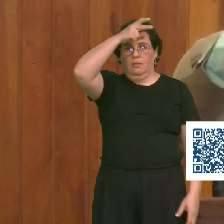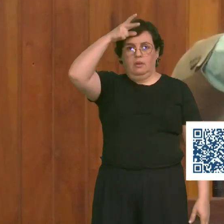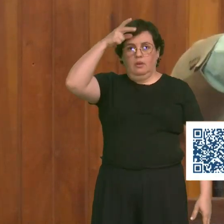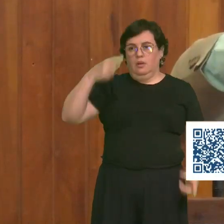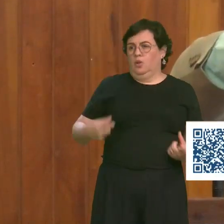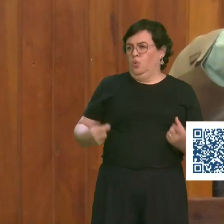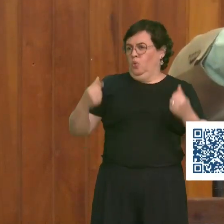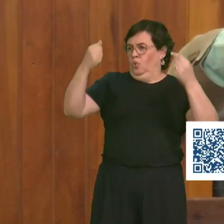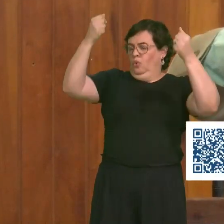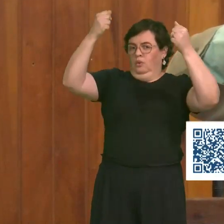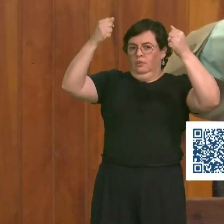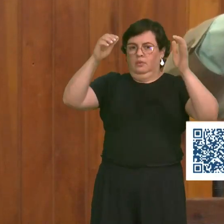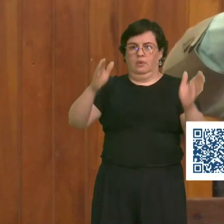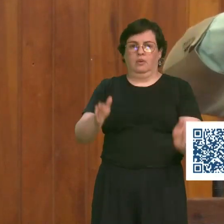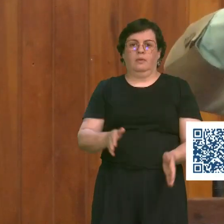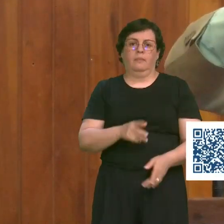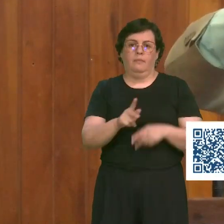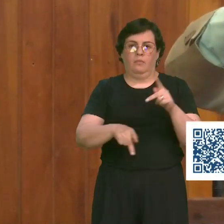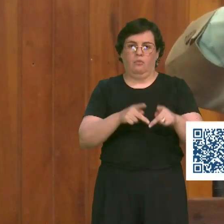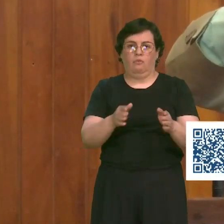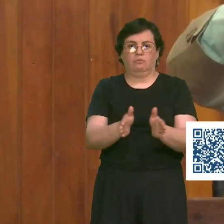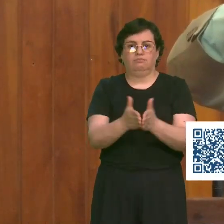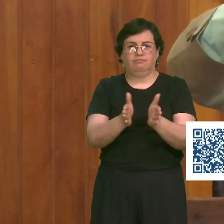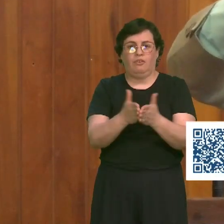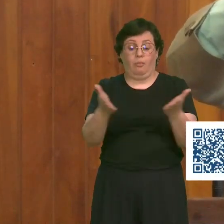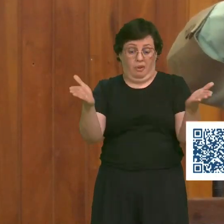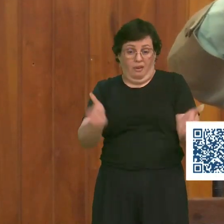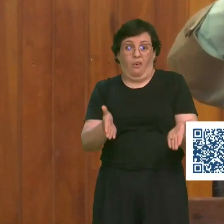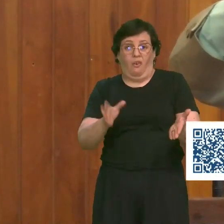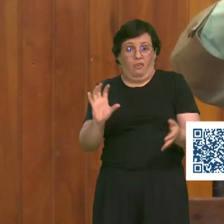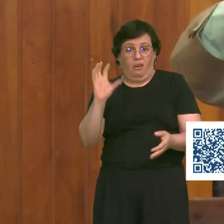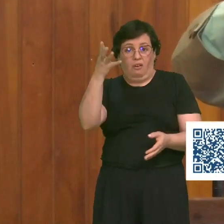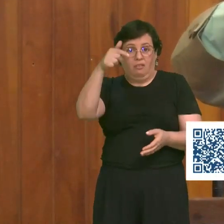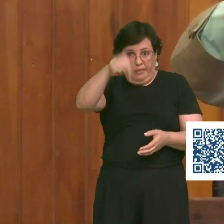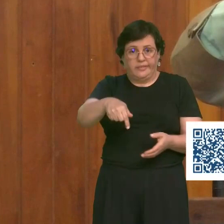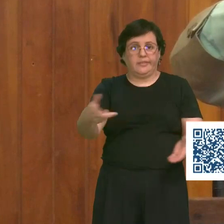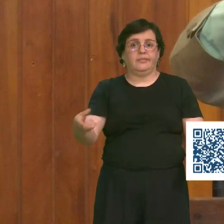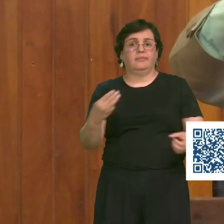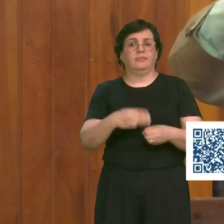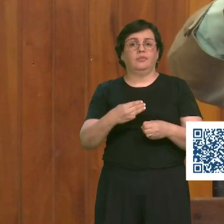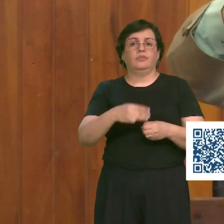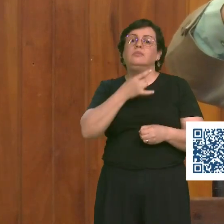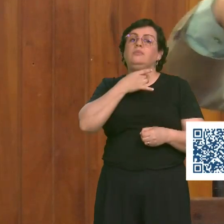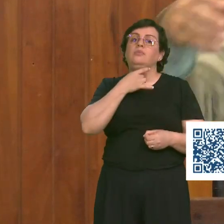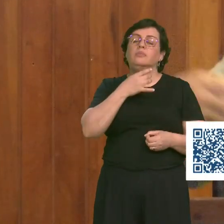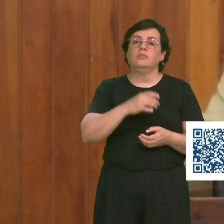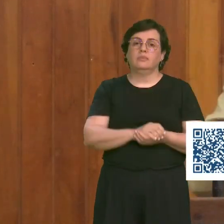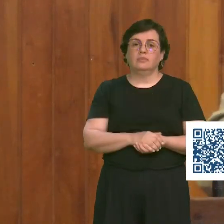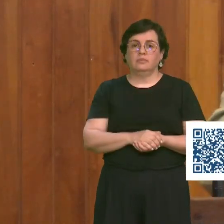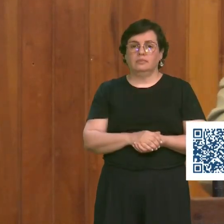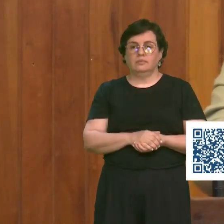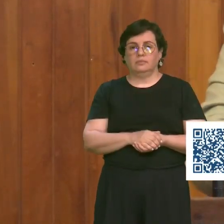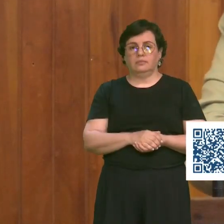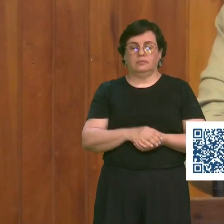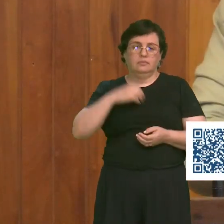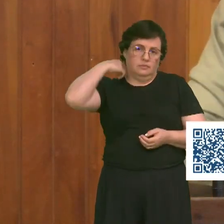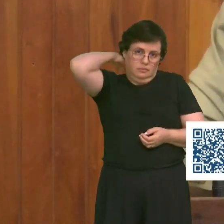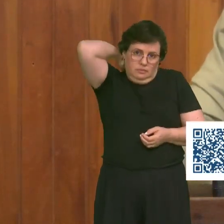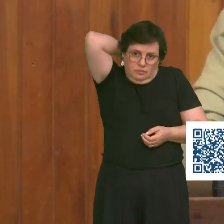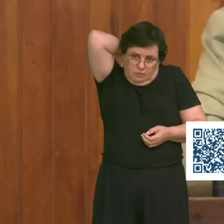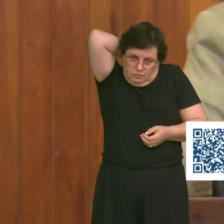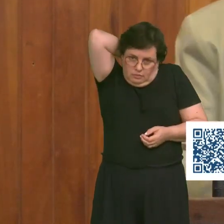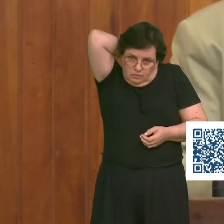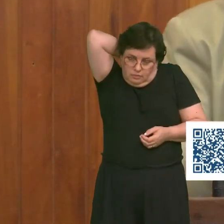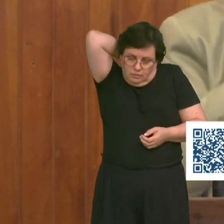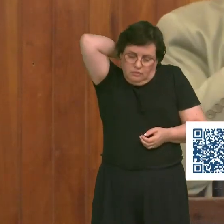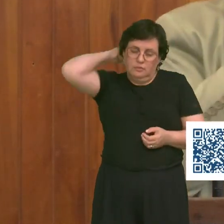ou pobre esse é o quadro atual de Marília e mesmo com toda